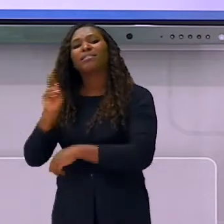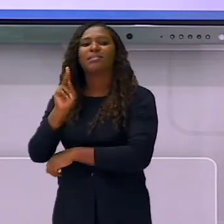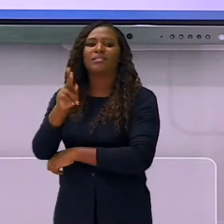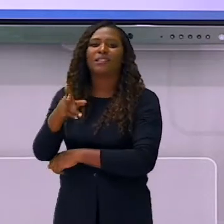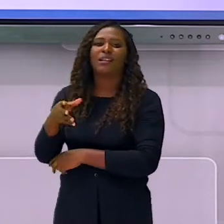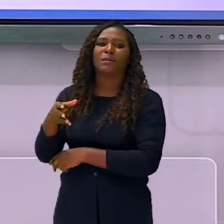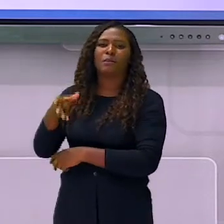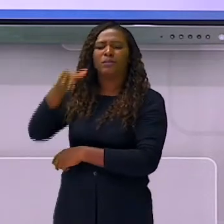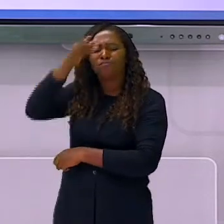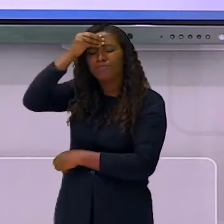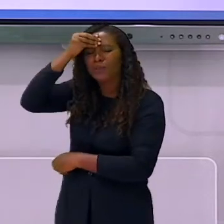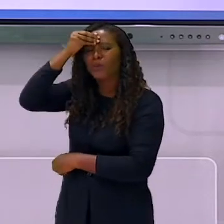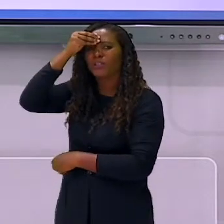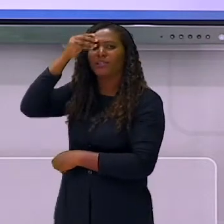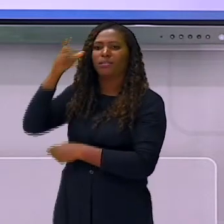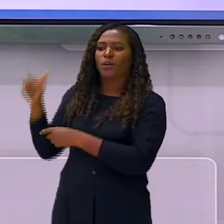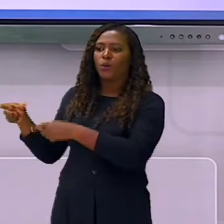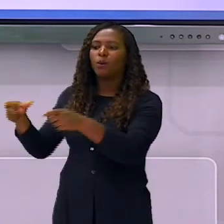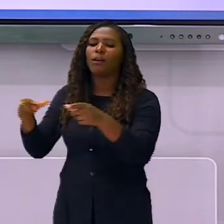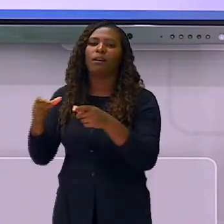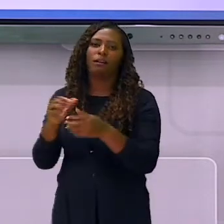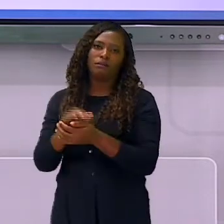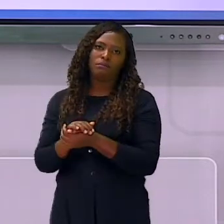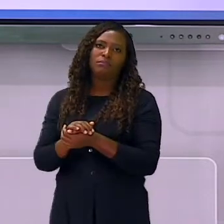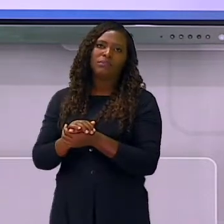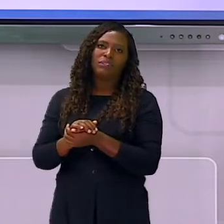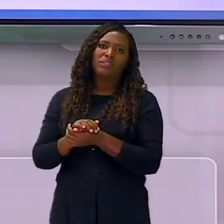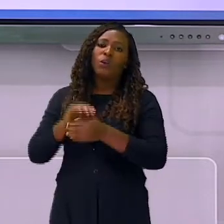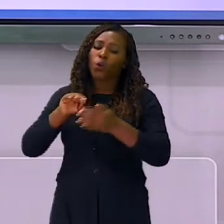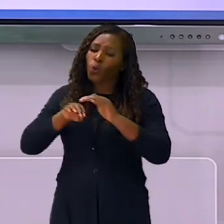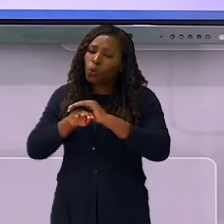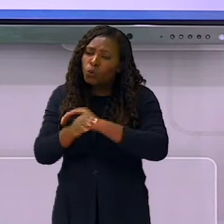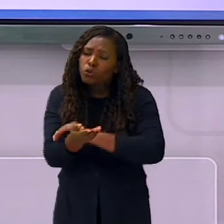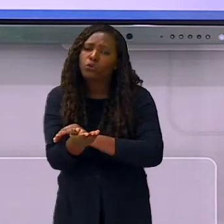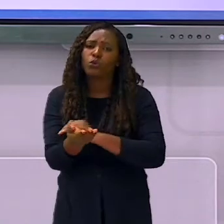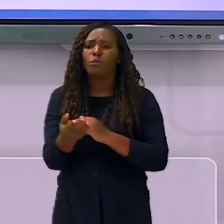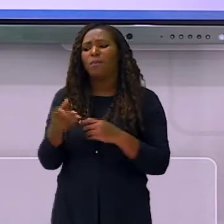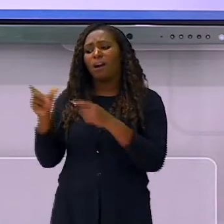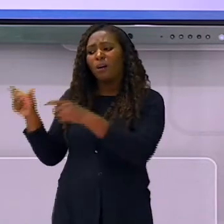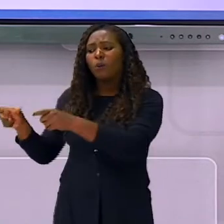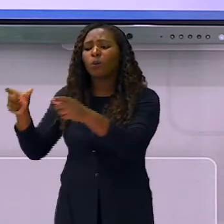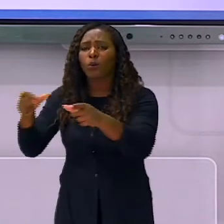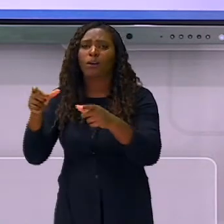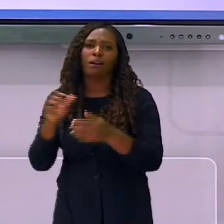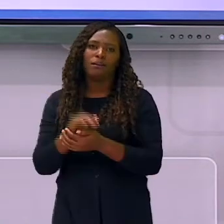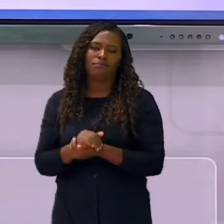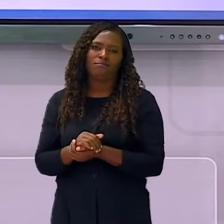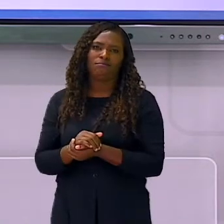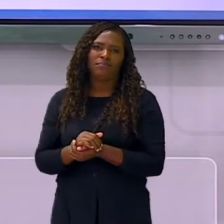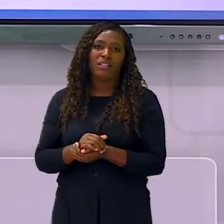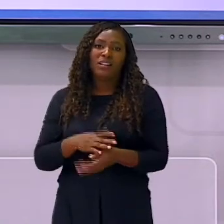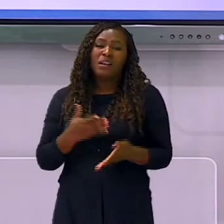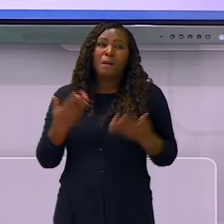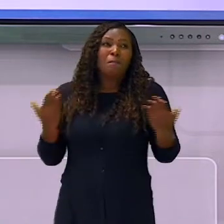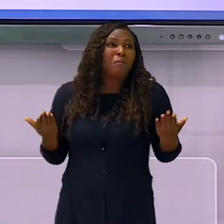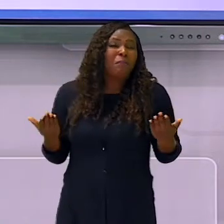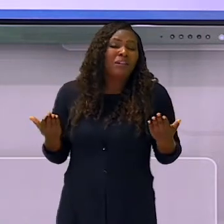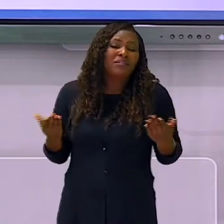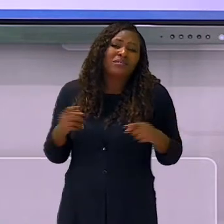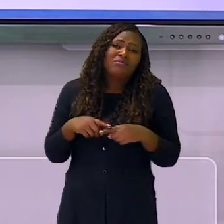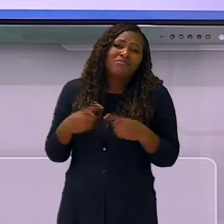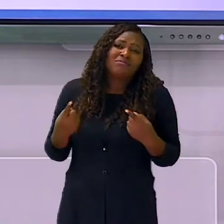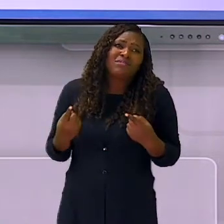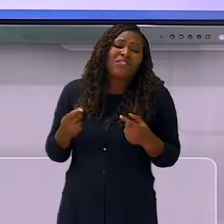o reconhecimento deste. Então, o que fazer? Podemos ajudá-los? Sim,